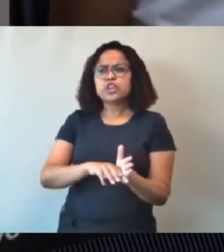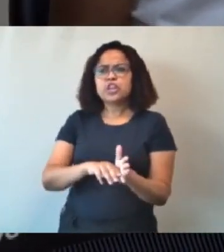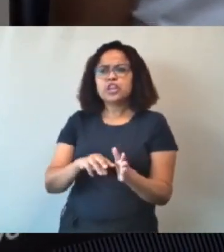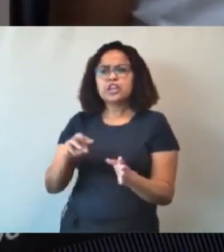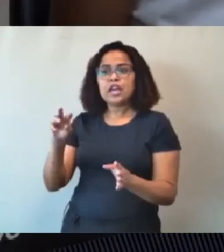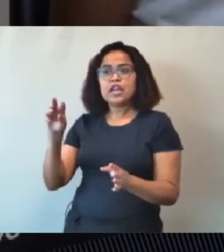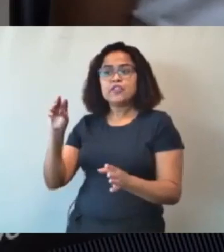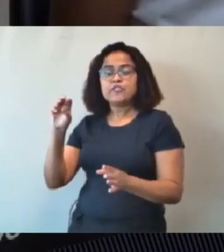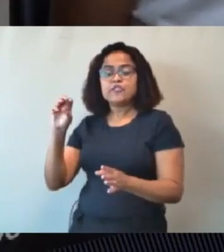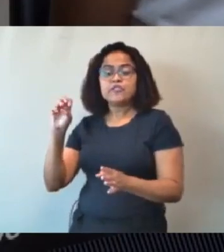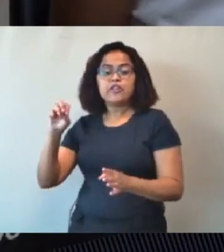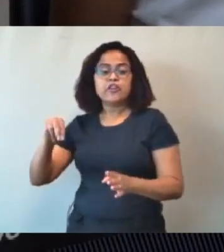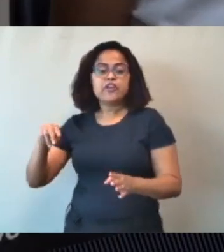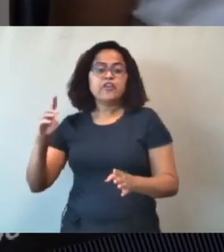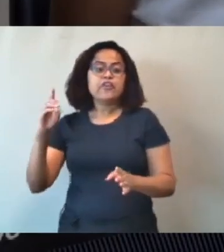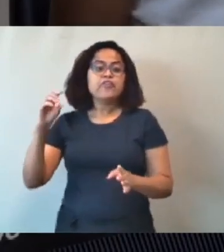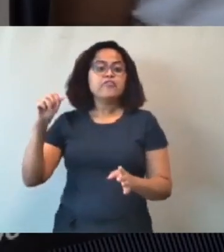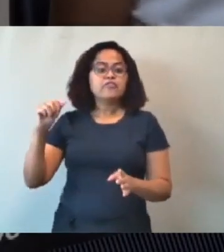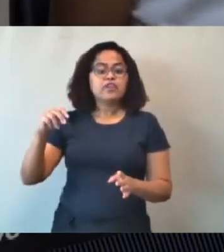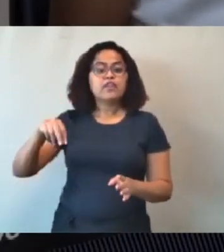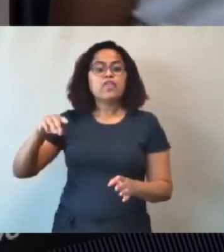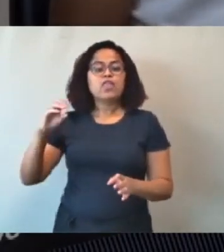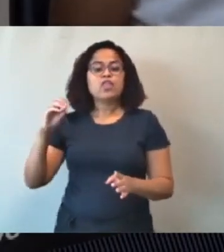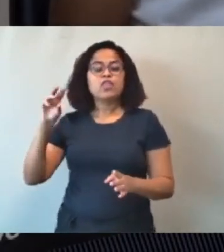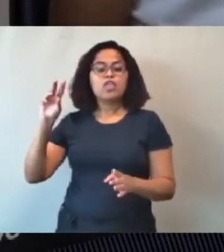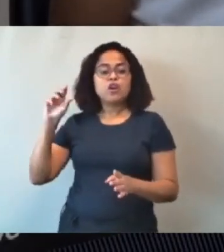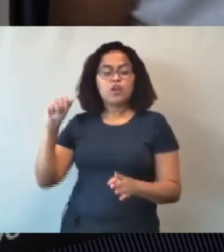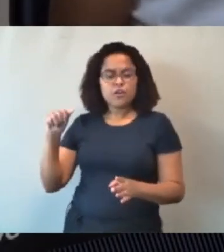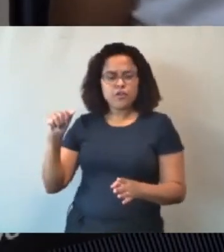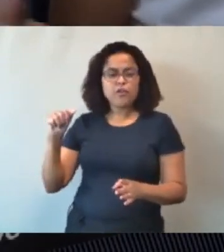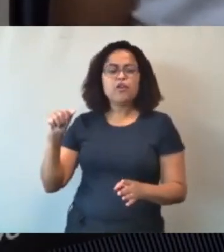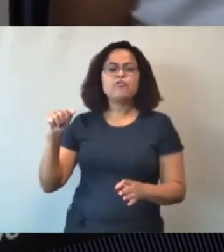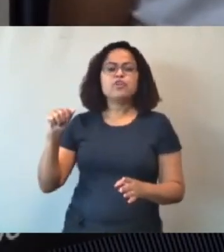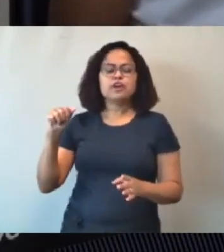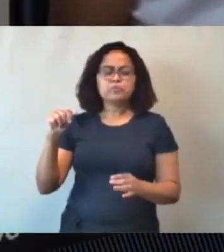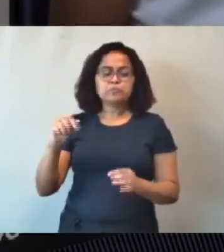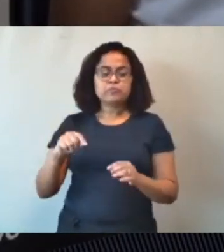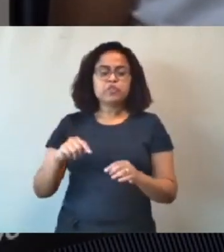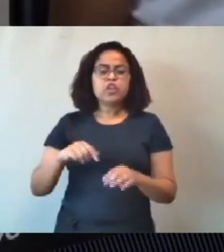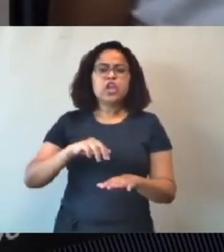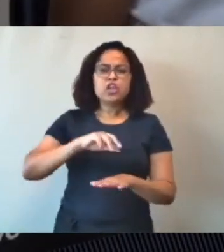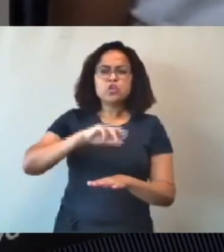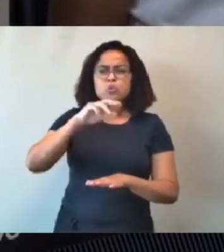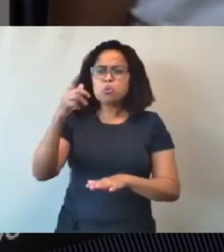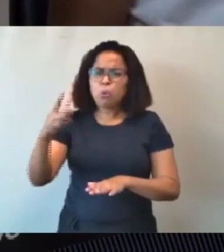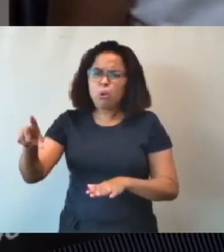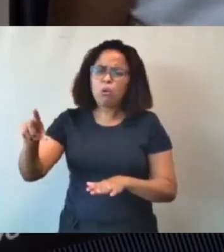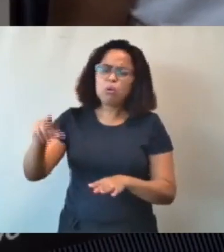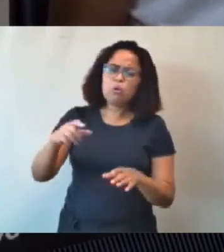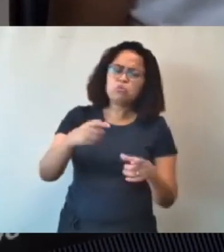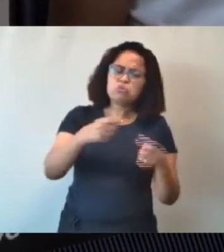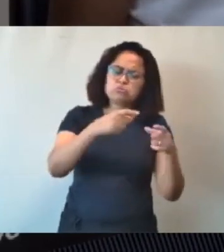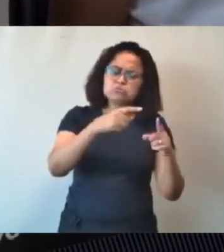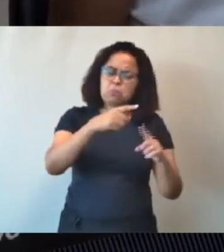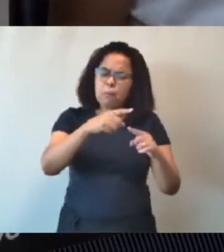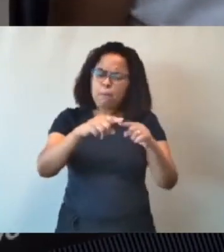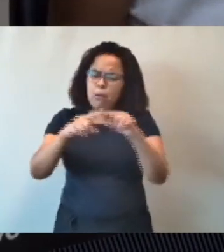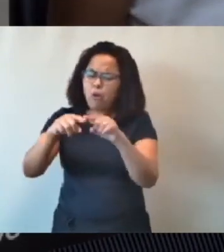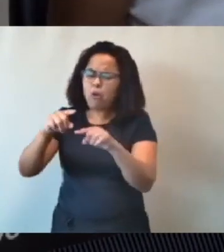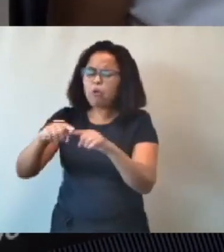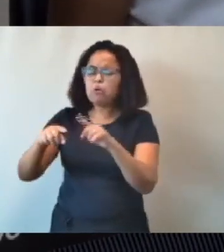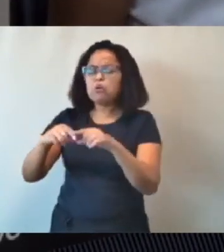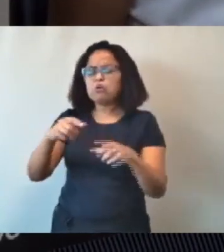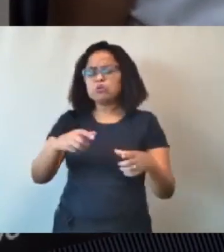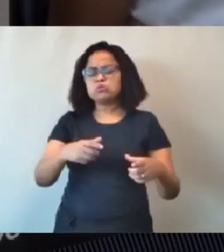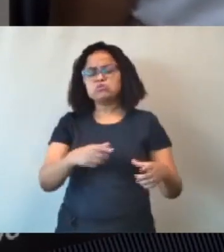você chega no Barreiro, nem de outros pontos comerciais aí das regionais da cidade, você vê aí uma